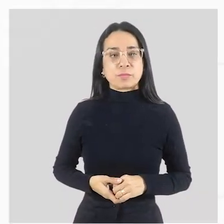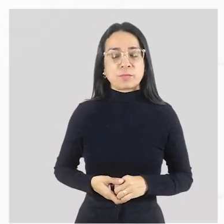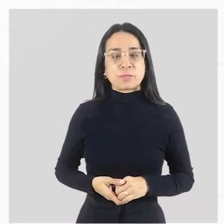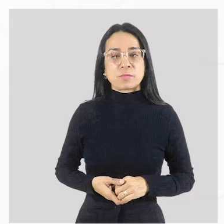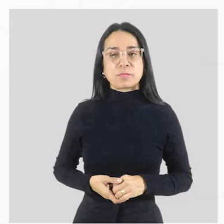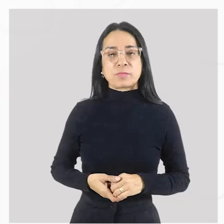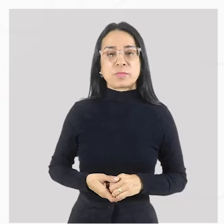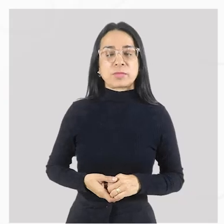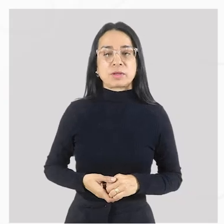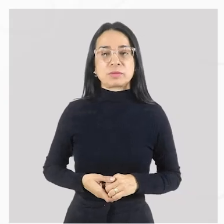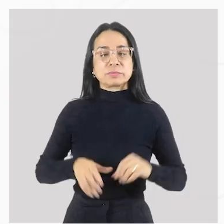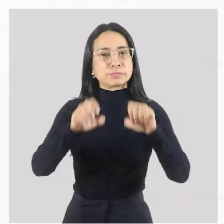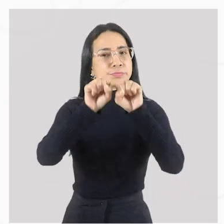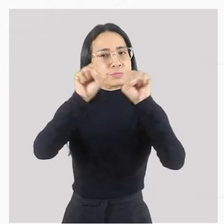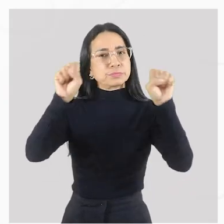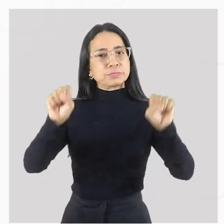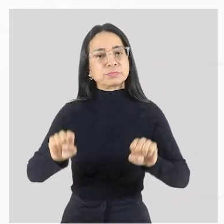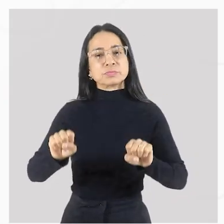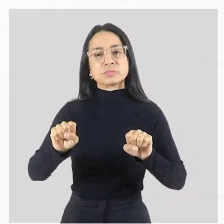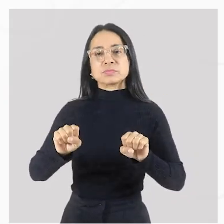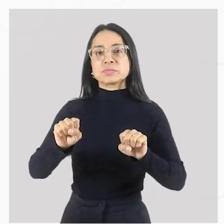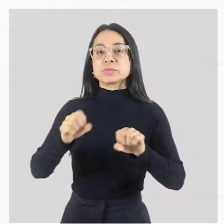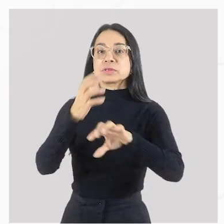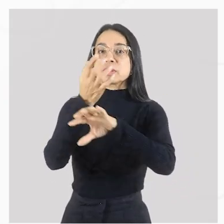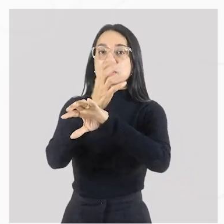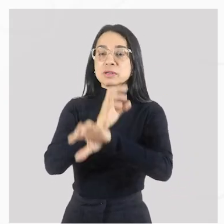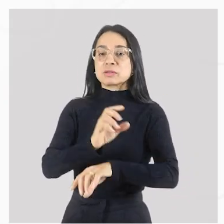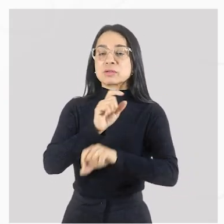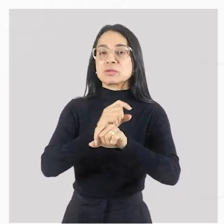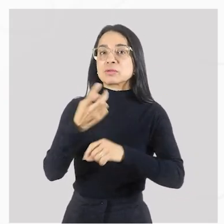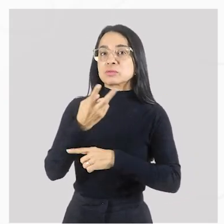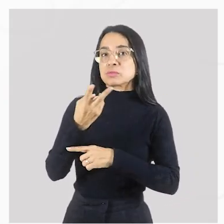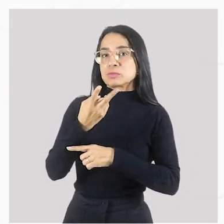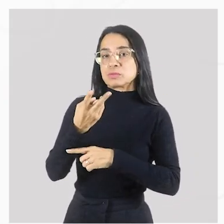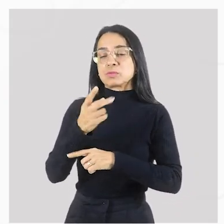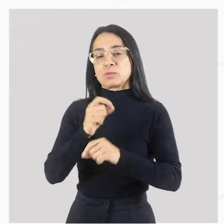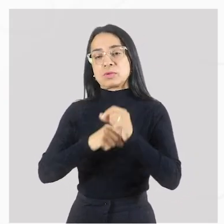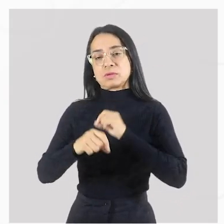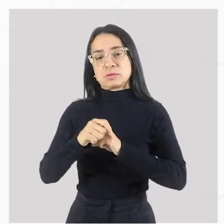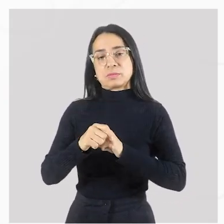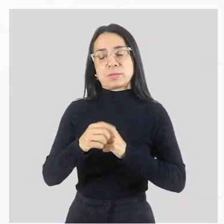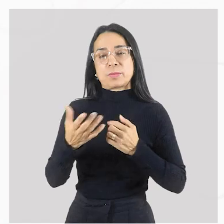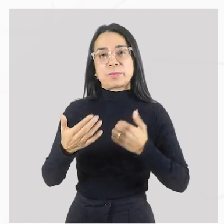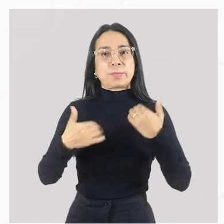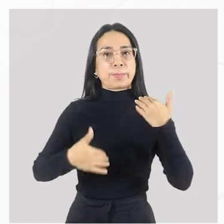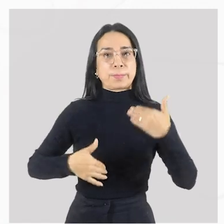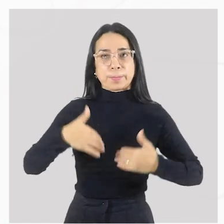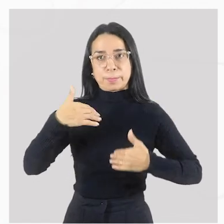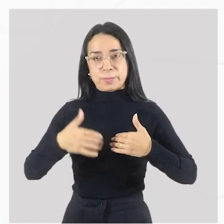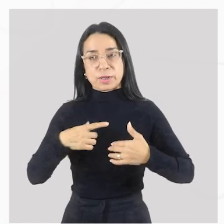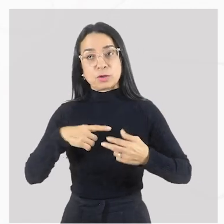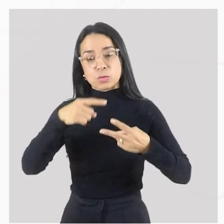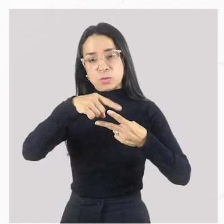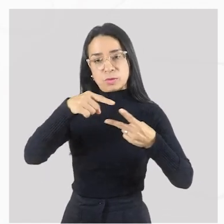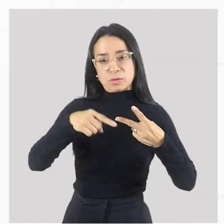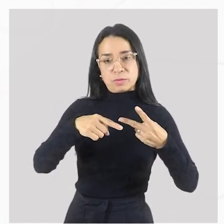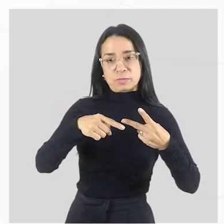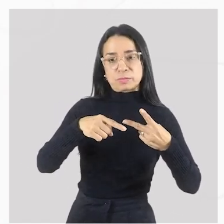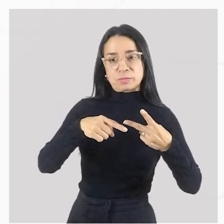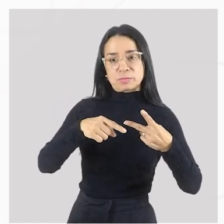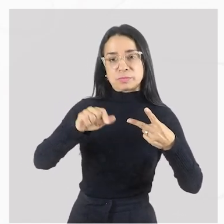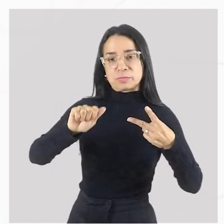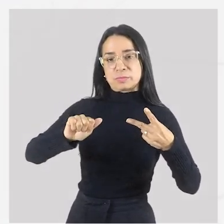O sistema esquelético ele se divide em dois, tá? Anatomicamente em duas partes, sistema